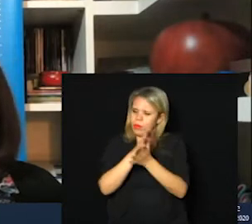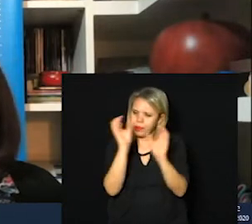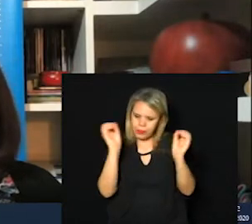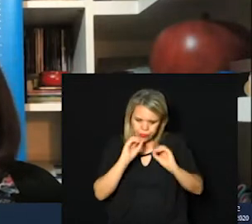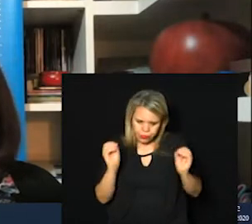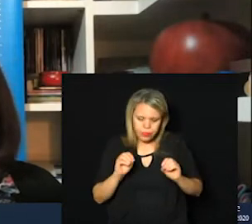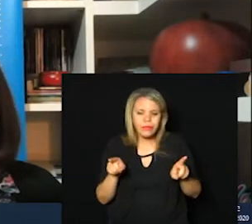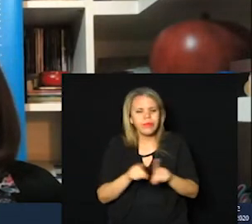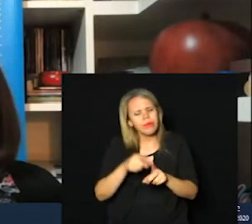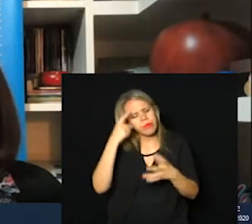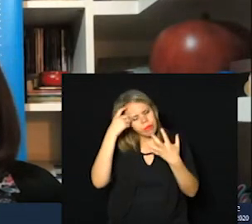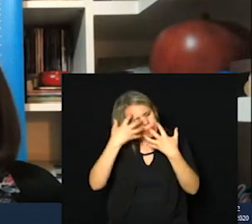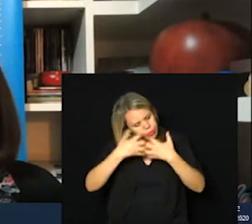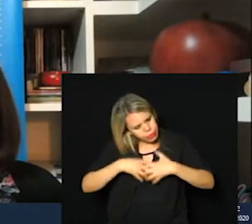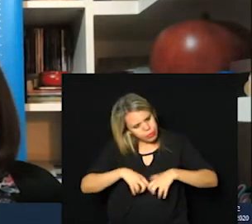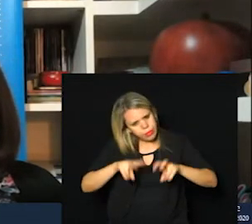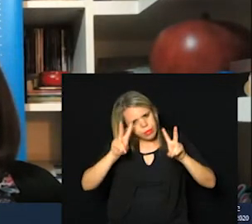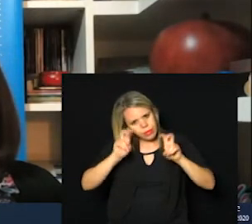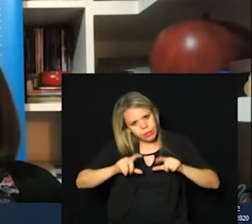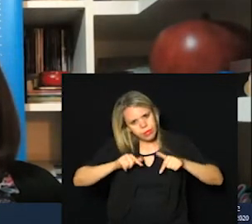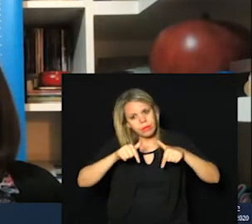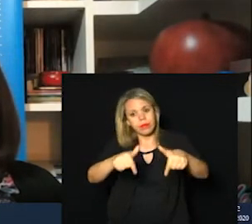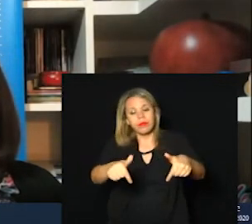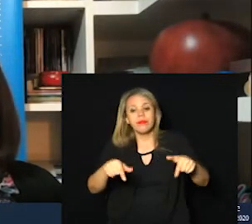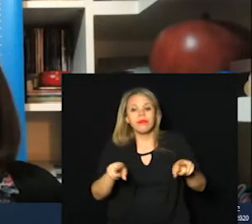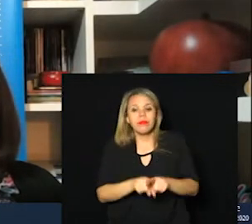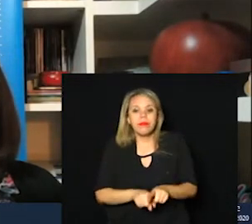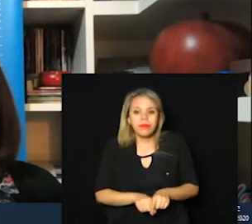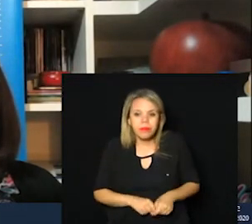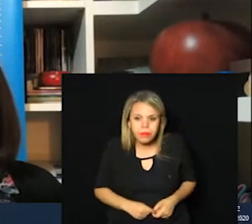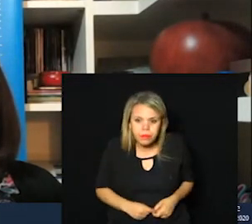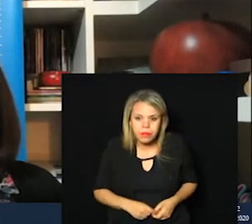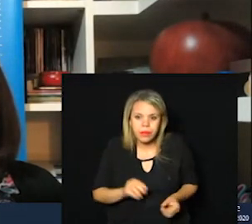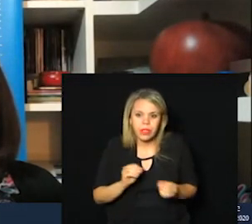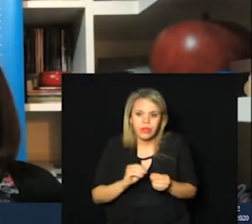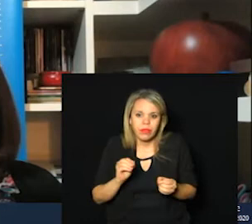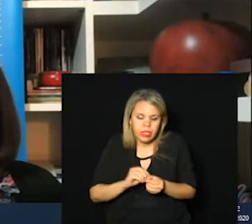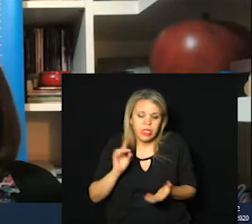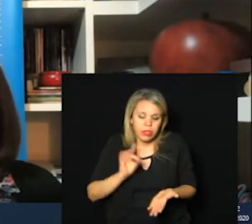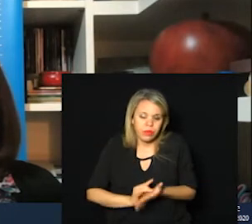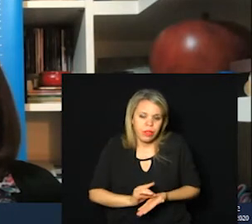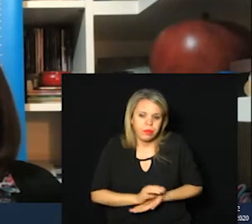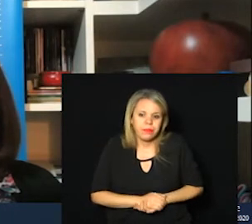só refletir sobre essas atitudes, mas a realizá-las de fato.